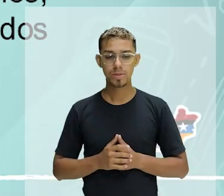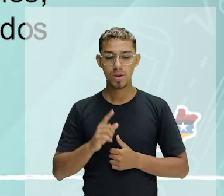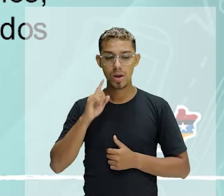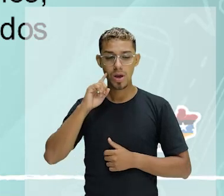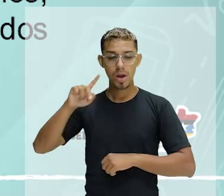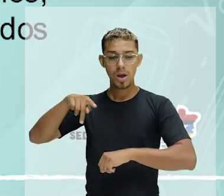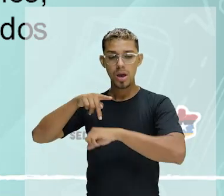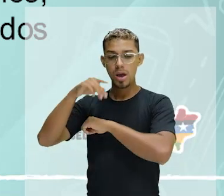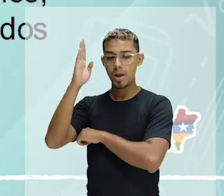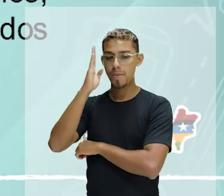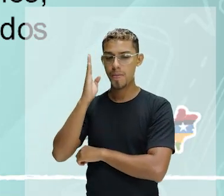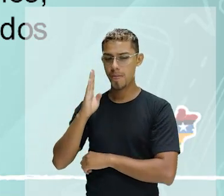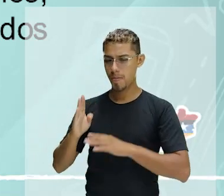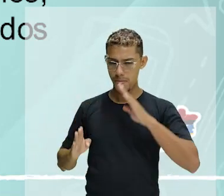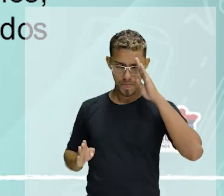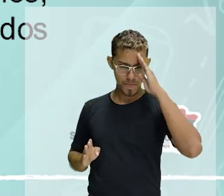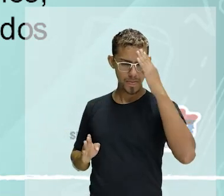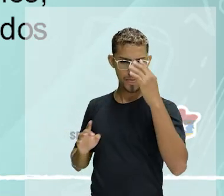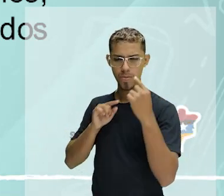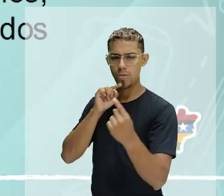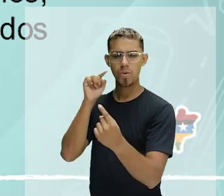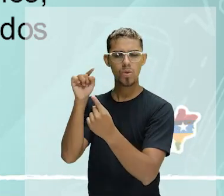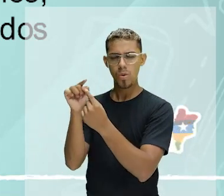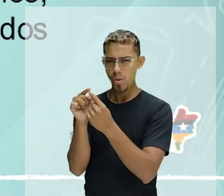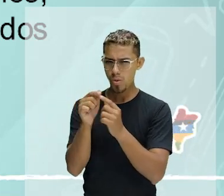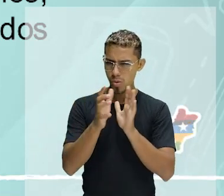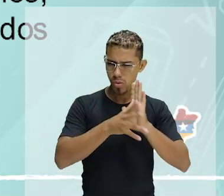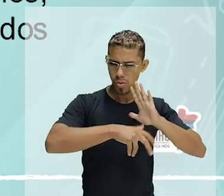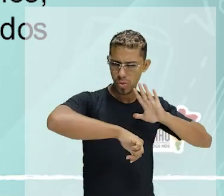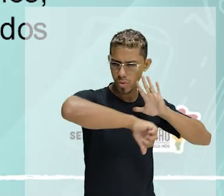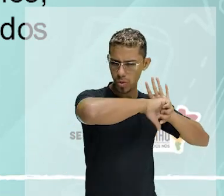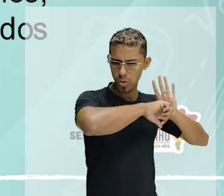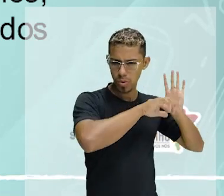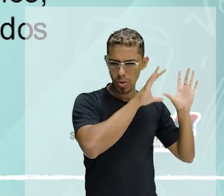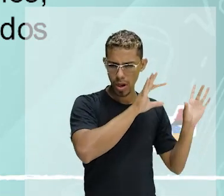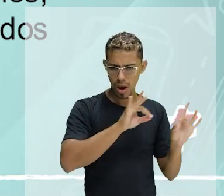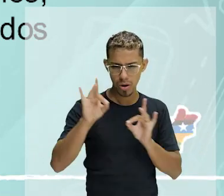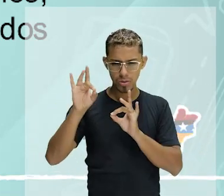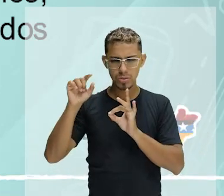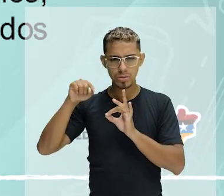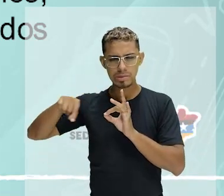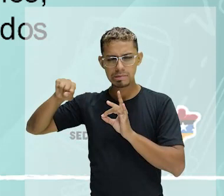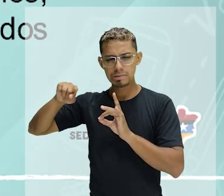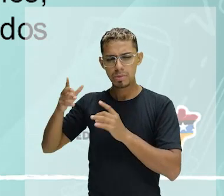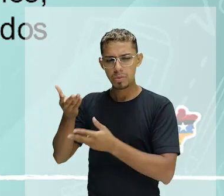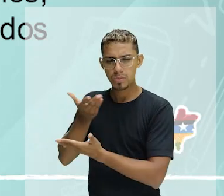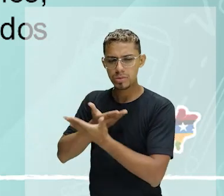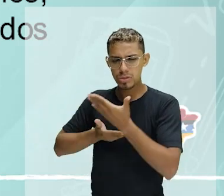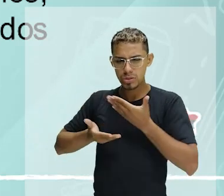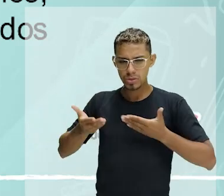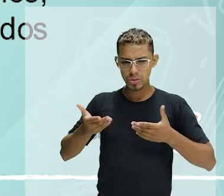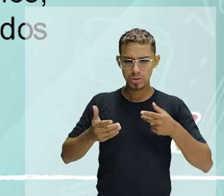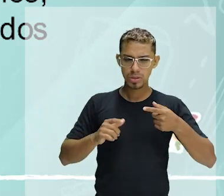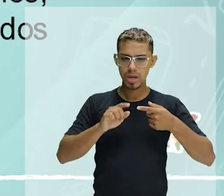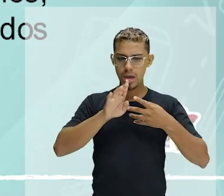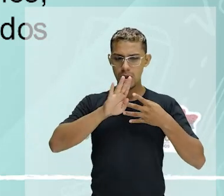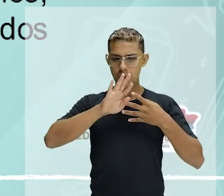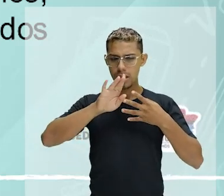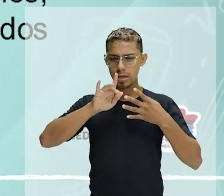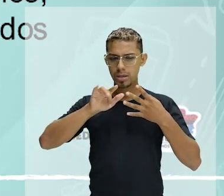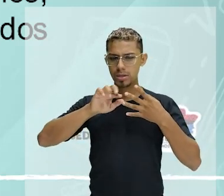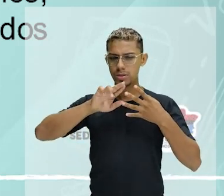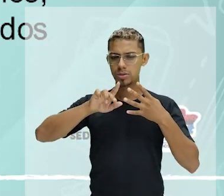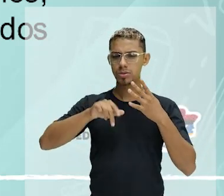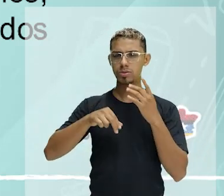da biopirataria, fato que contribui para a redução da biodiversidade nacional. Seguindo a nossa alternativa